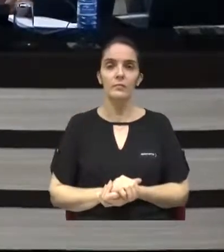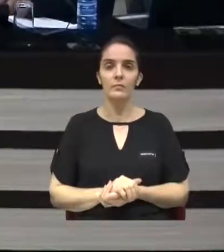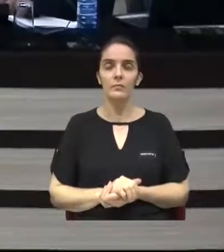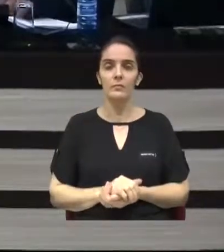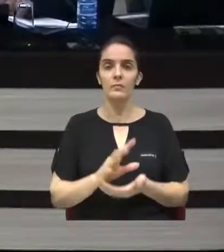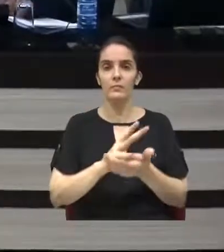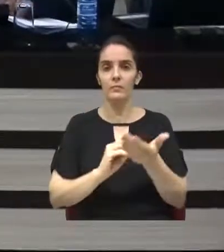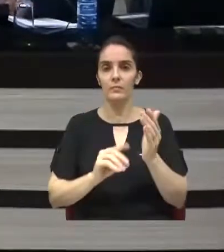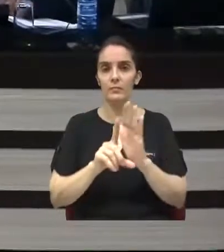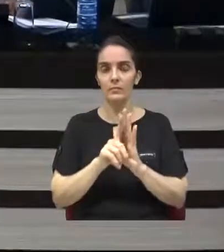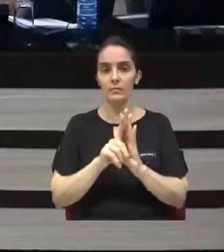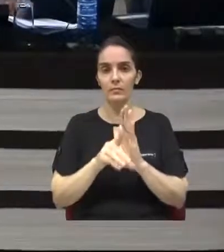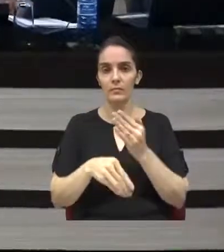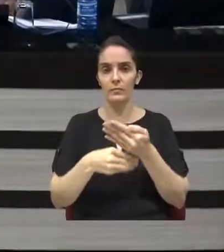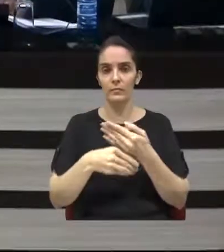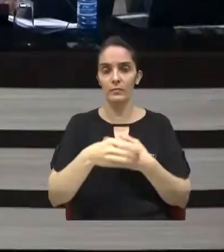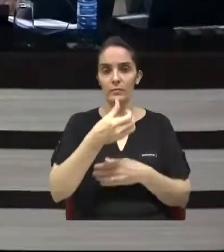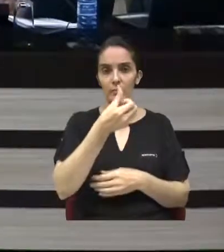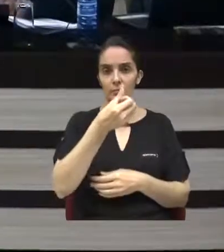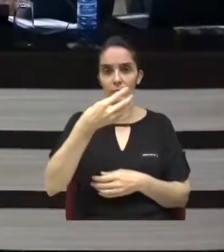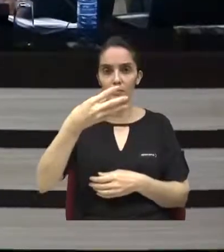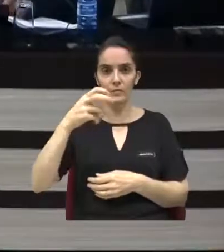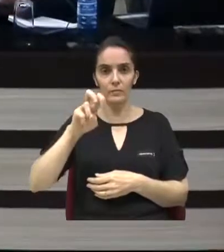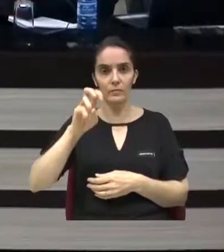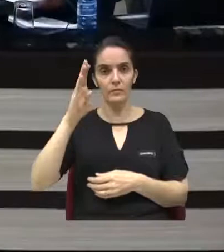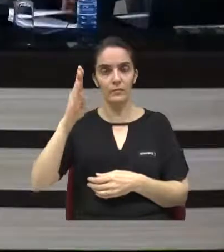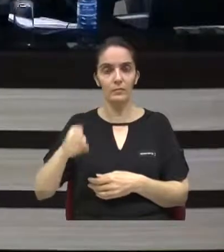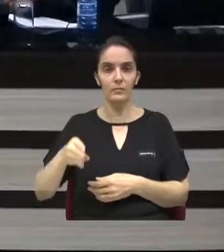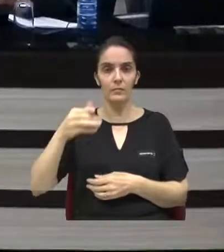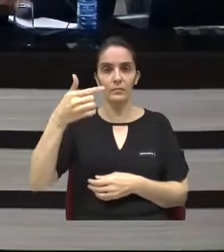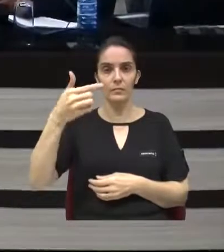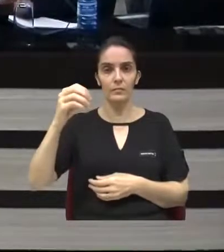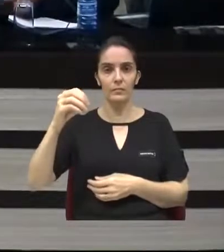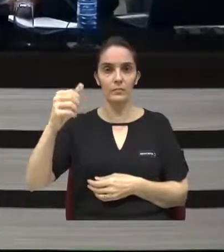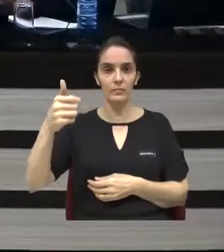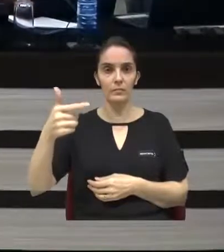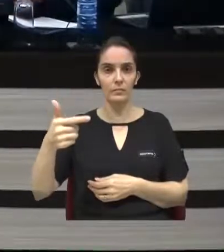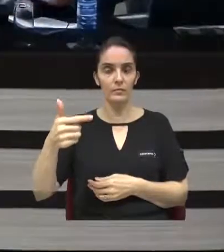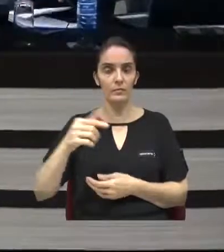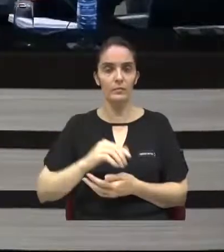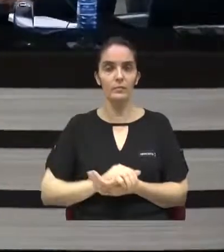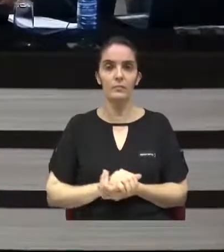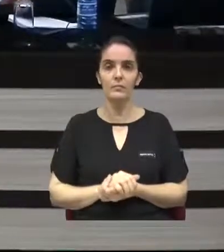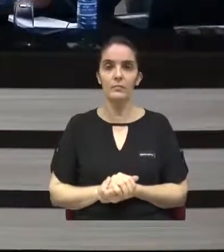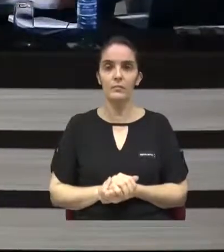Cópia da Lei Complementar 645 de 2012.